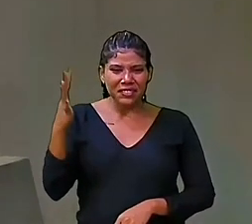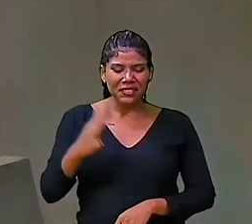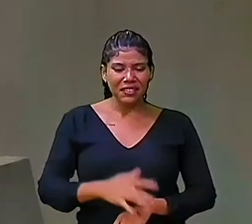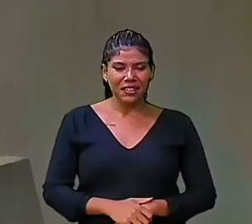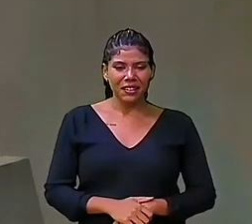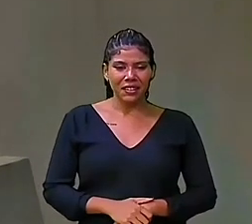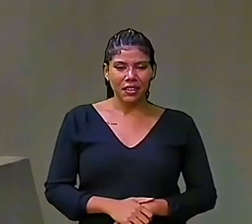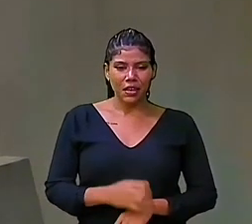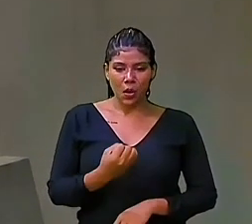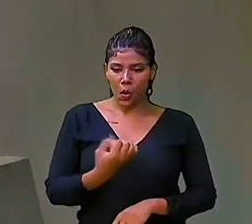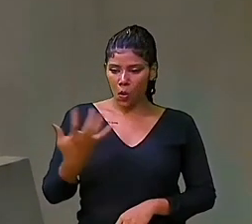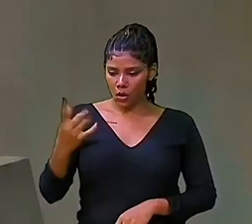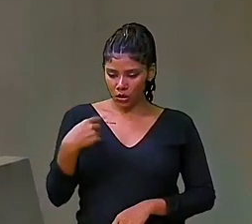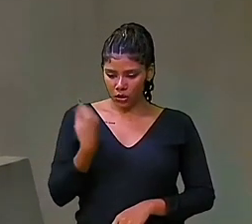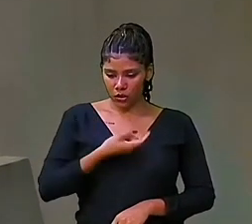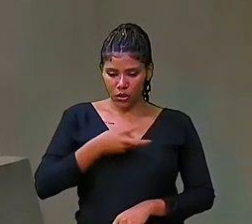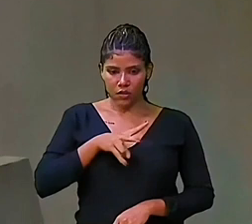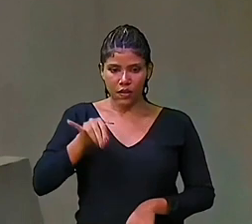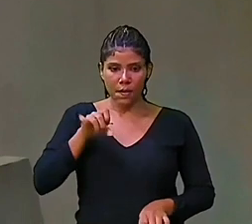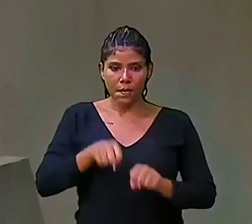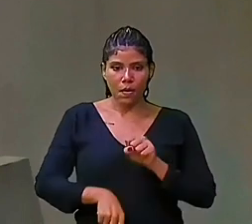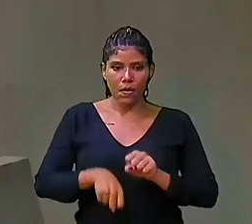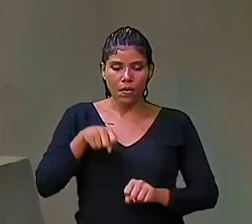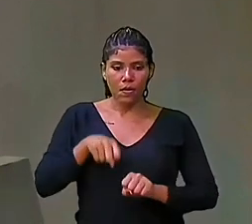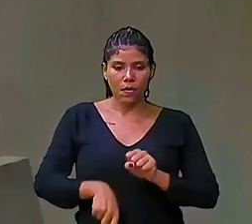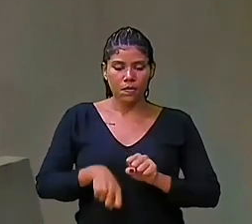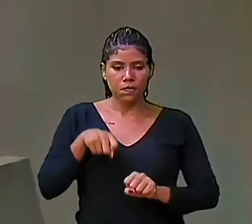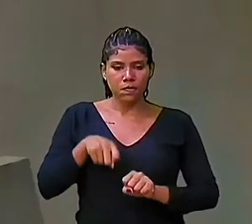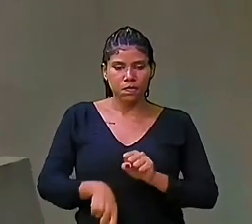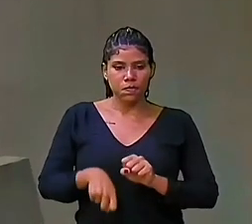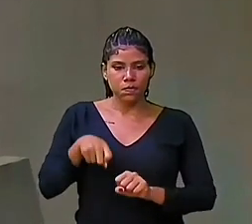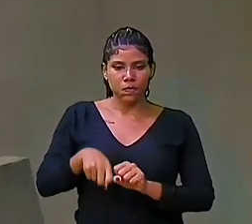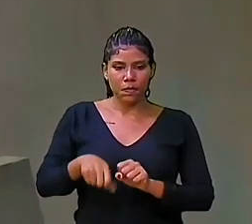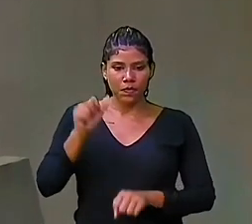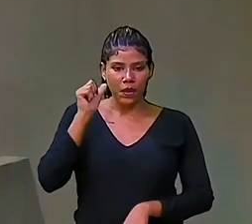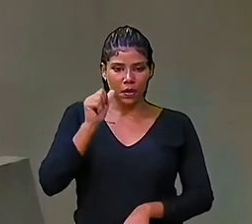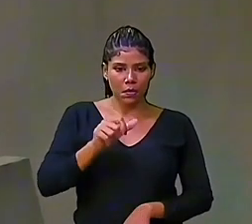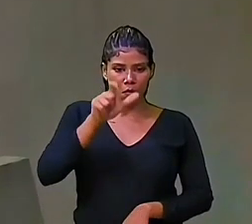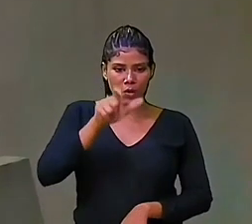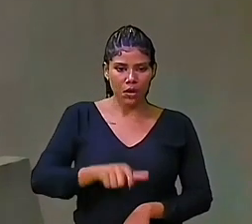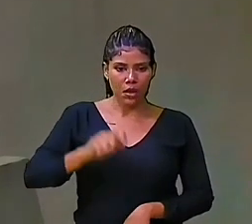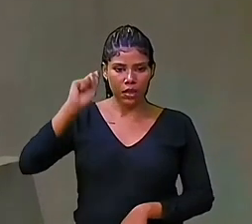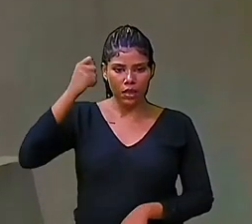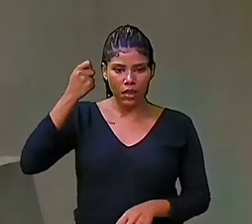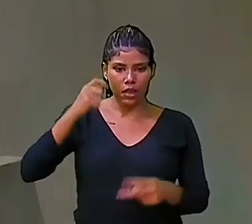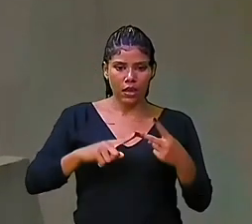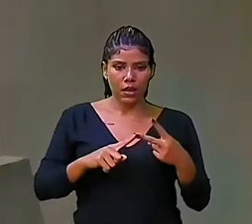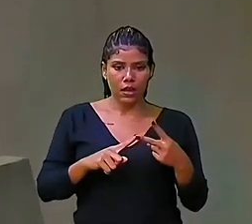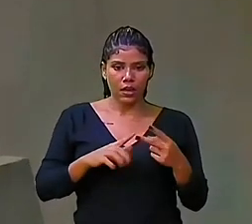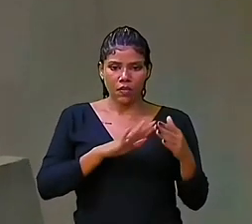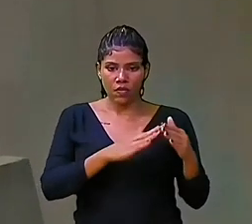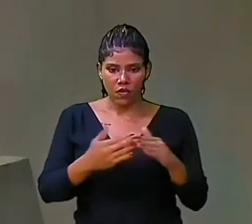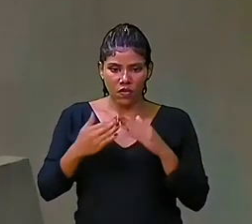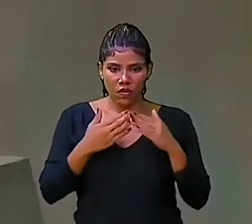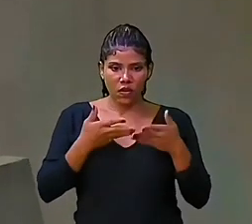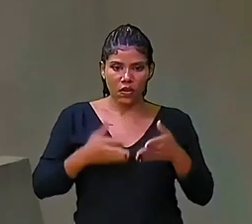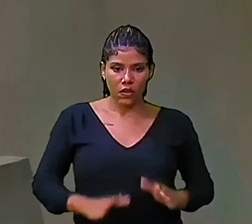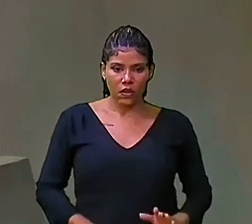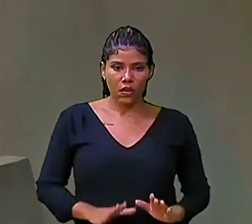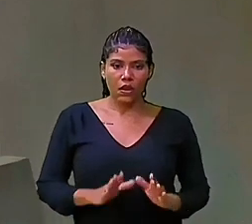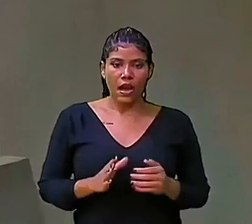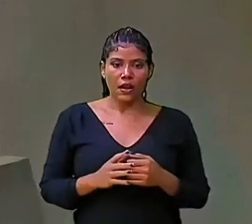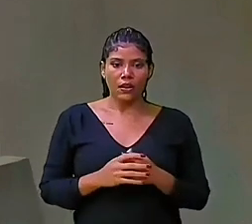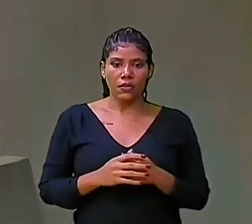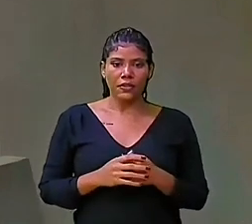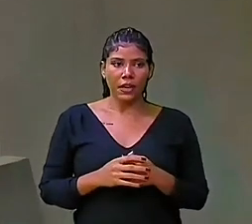Quantas mais de nós devem morrer? Uma mulher negra, favelada, LGBT, militante de